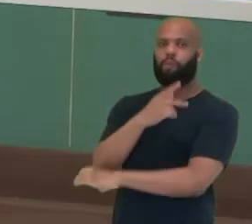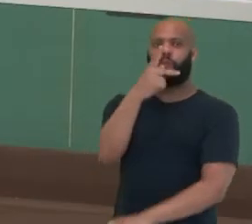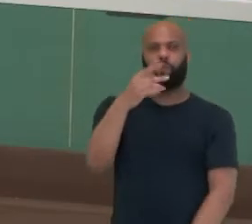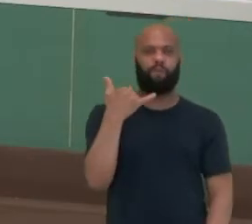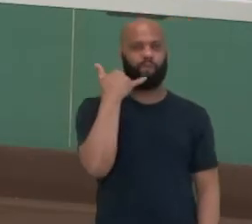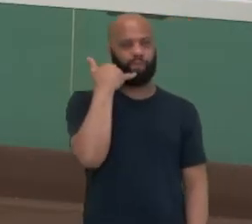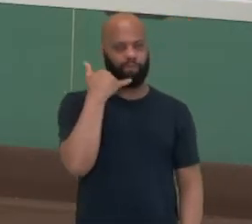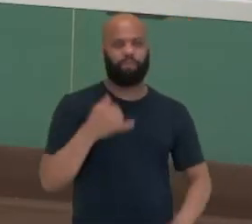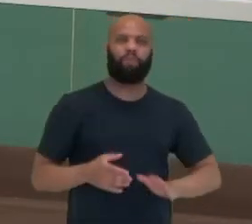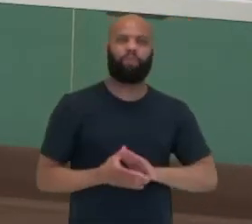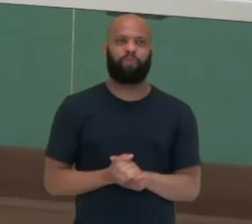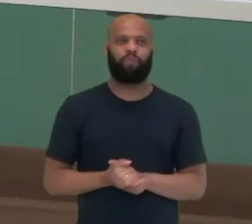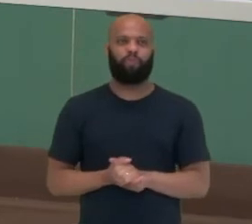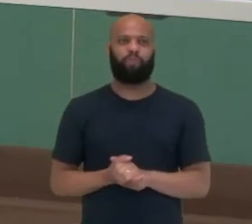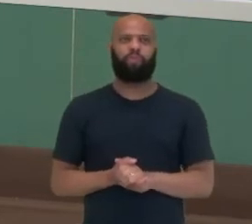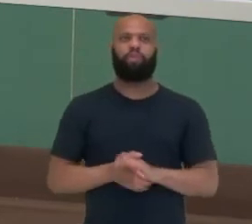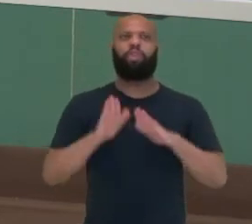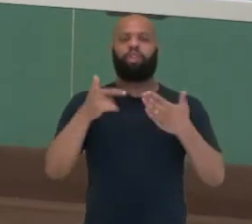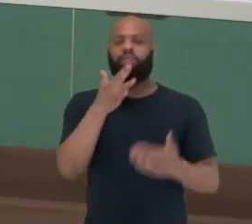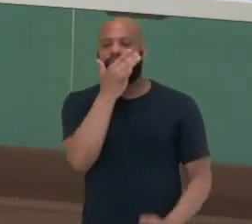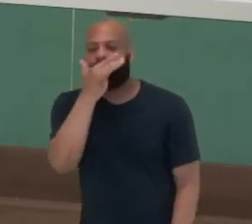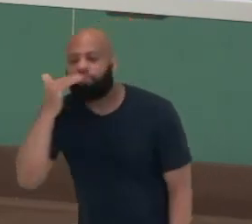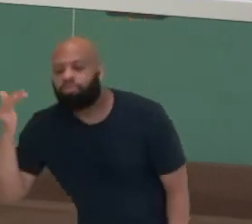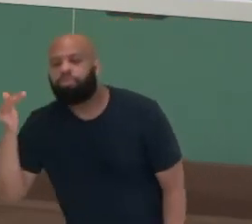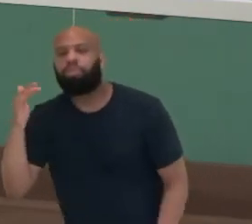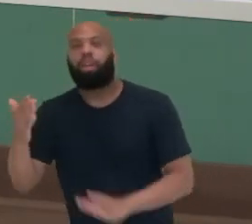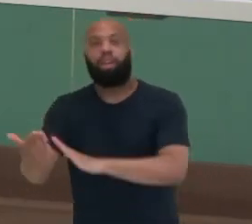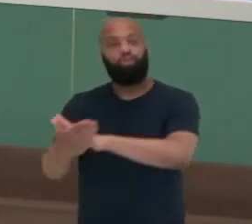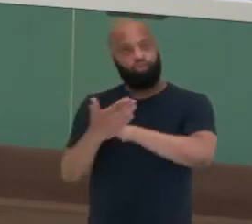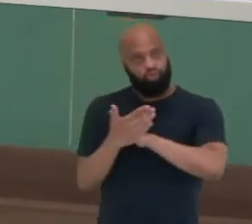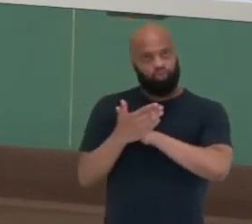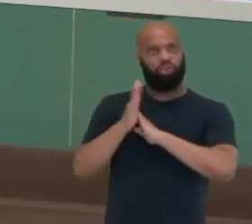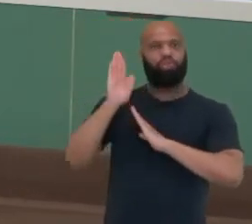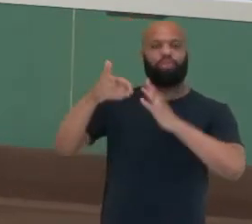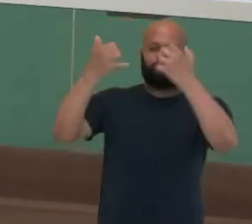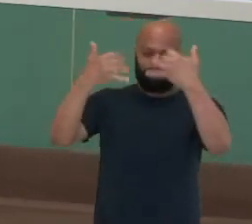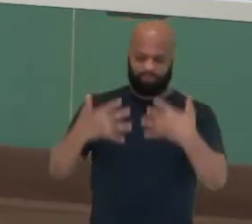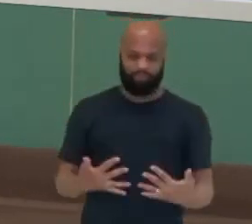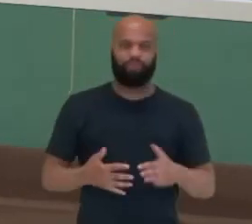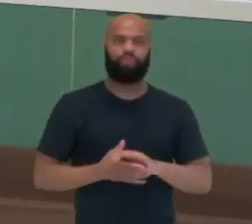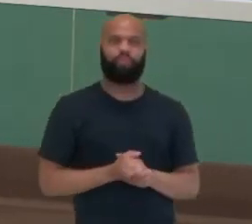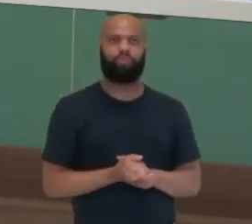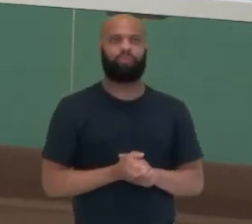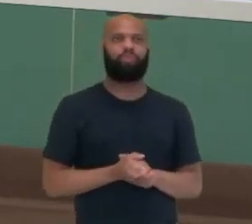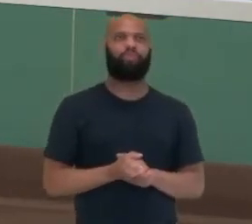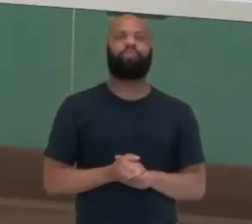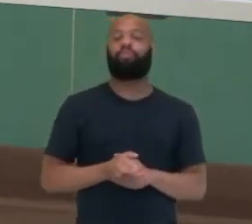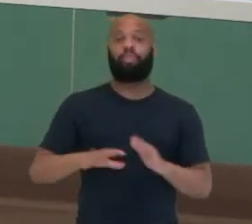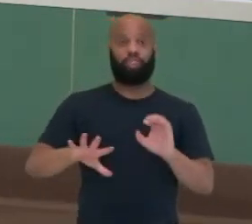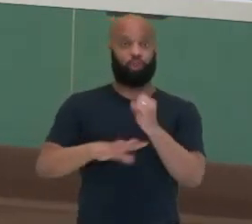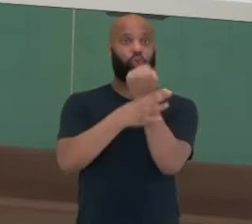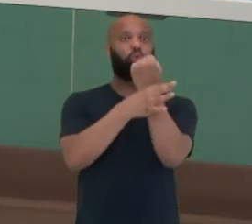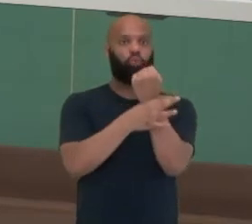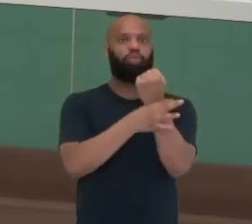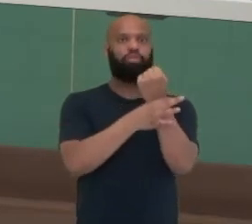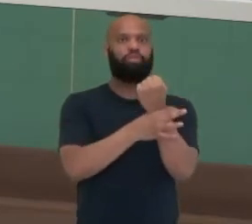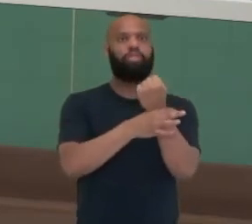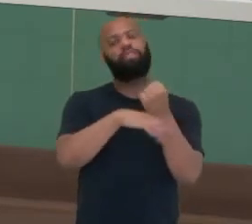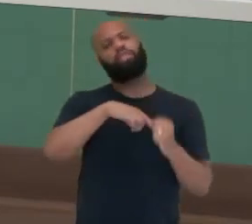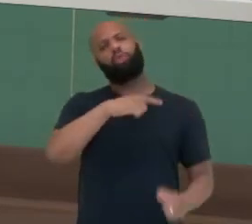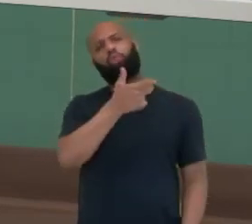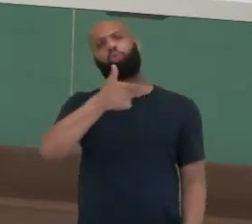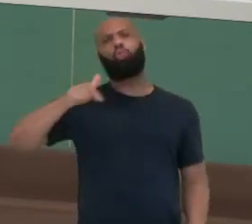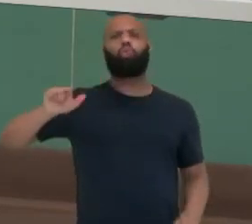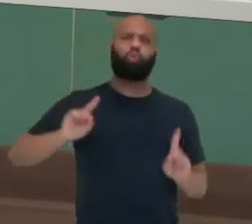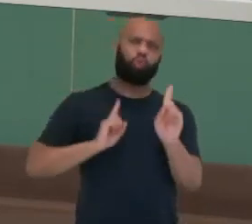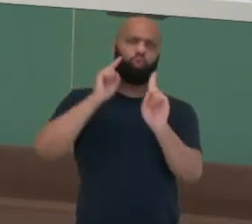smartphone. Sentir o cheiro, então, nos ajuda, já falamos sobre isso, a nossa segurança, entre outras